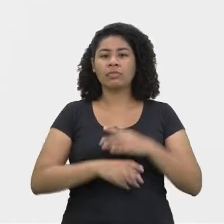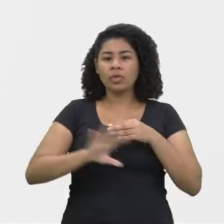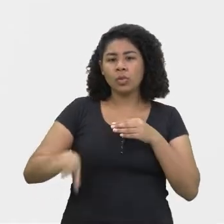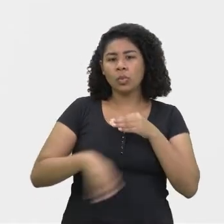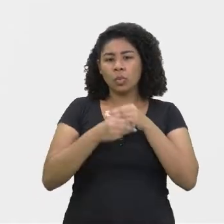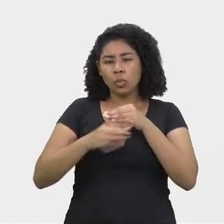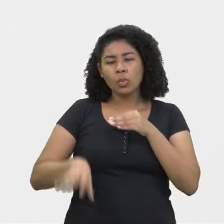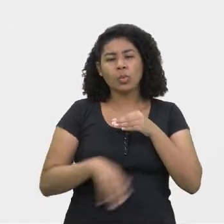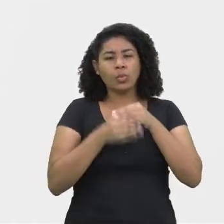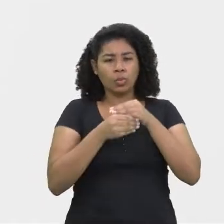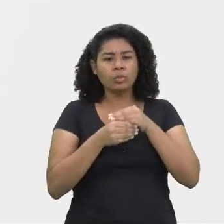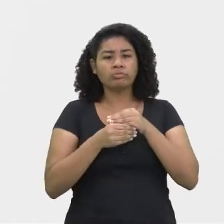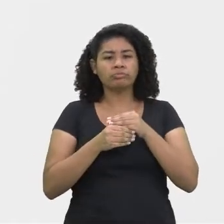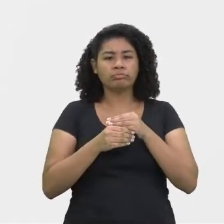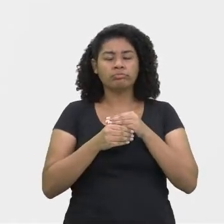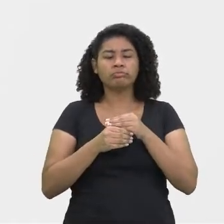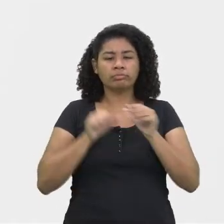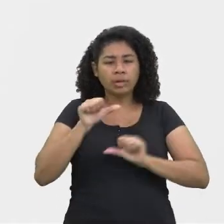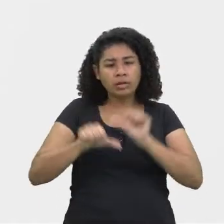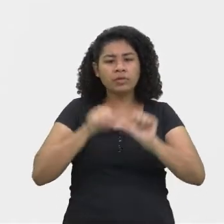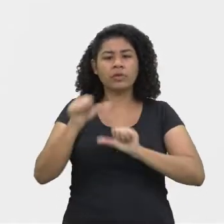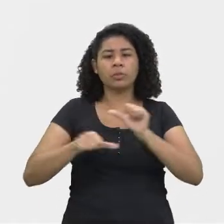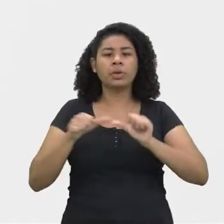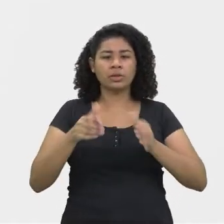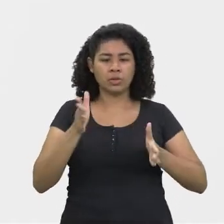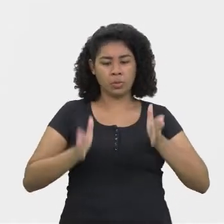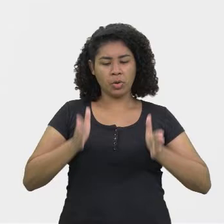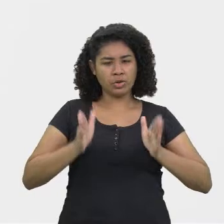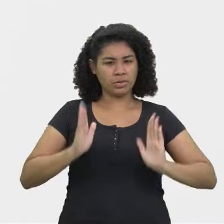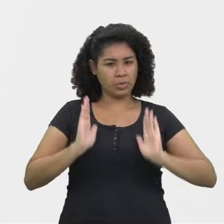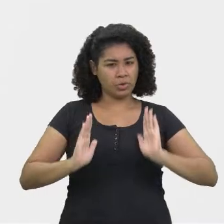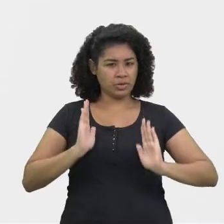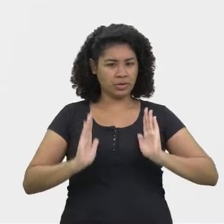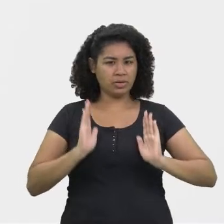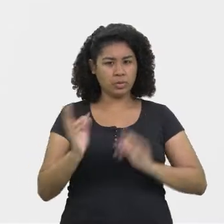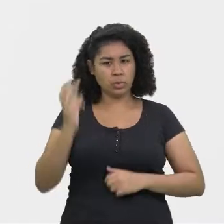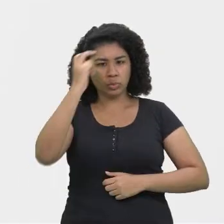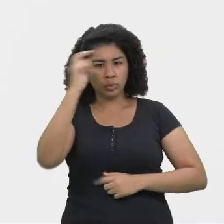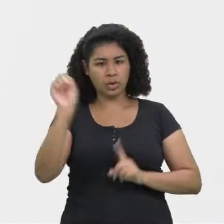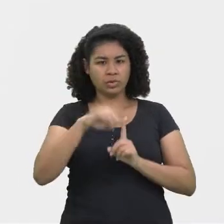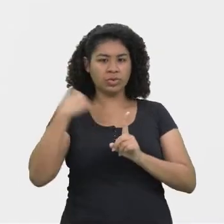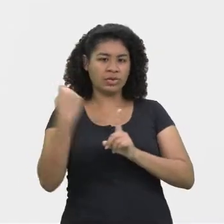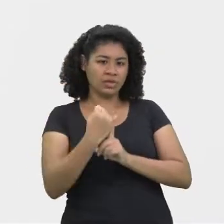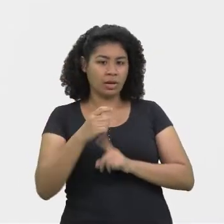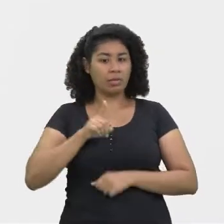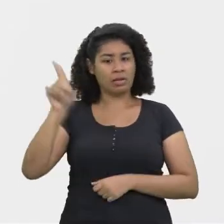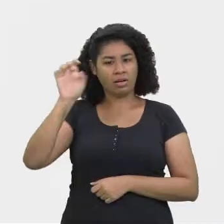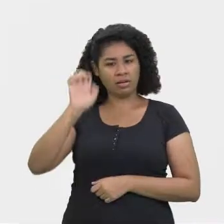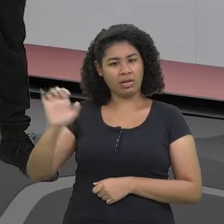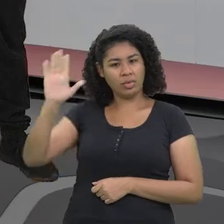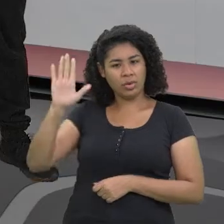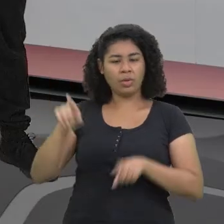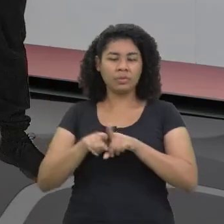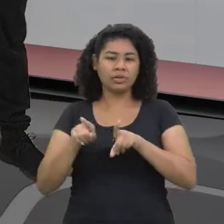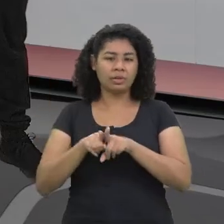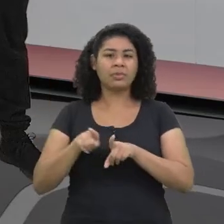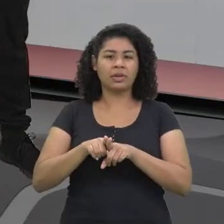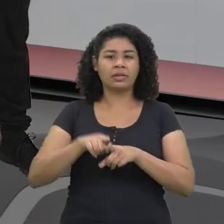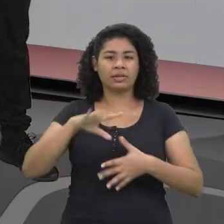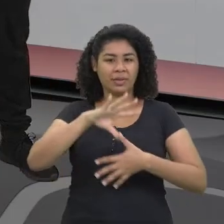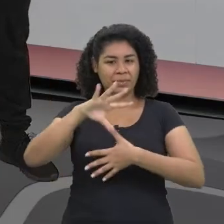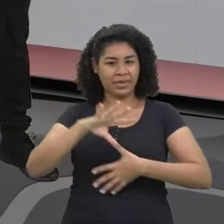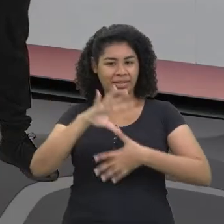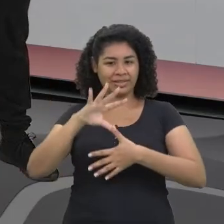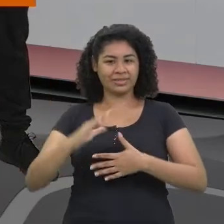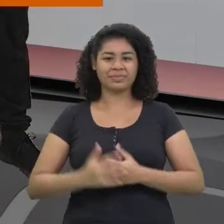processo cultural e social no período moderno na Europa e na América. Então, mais uma